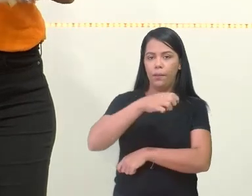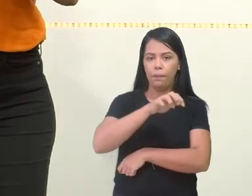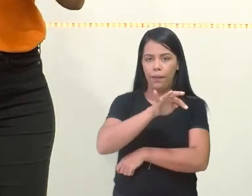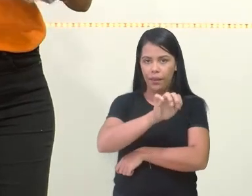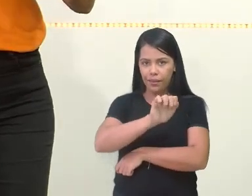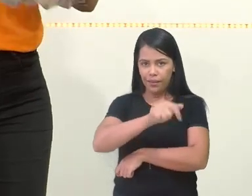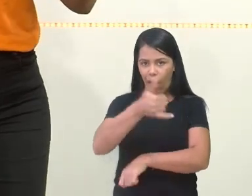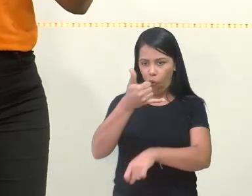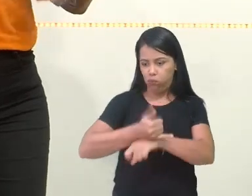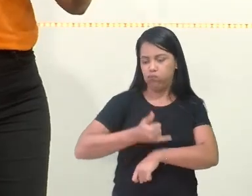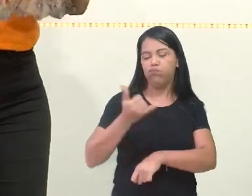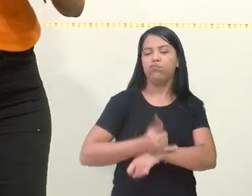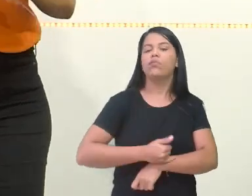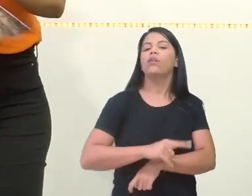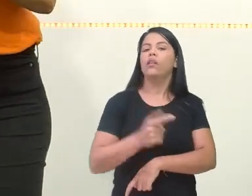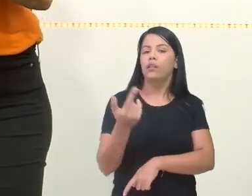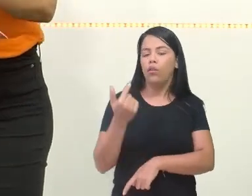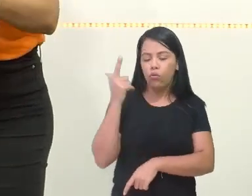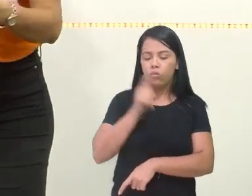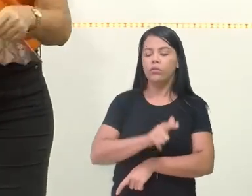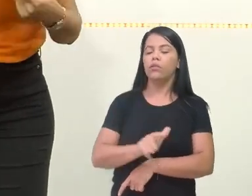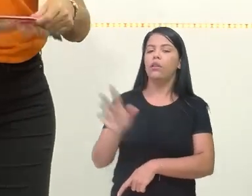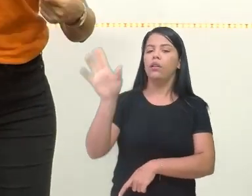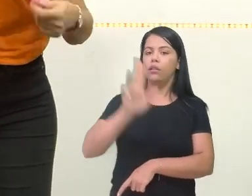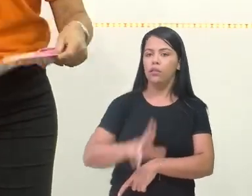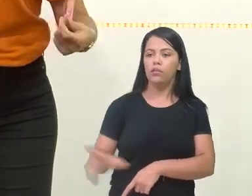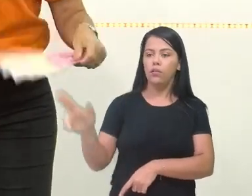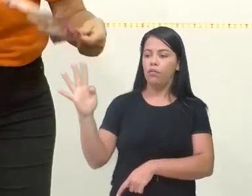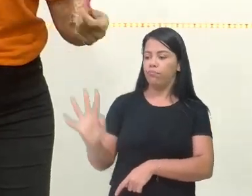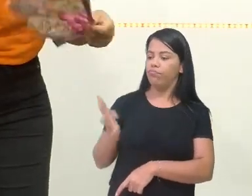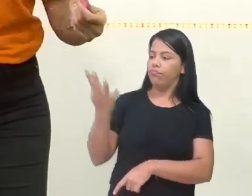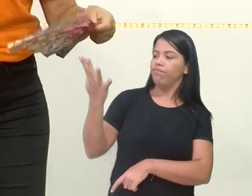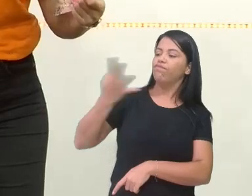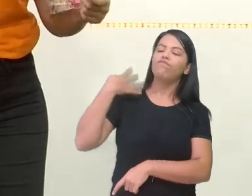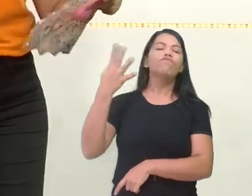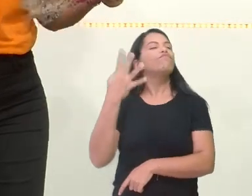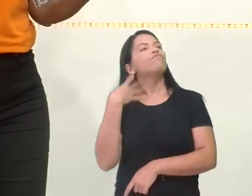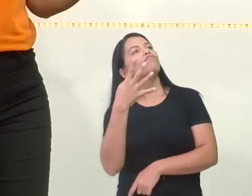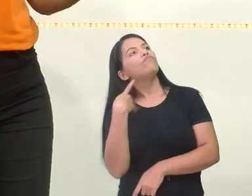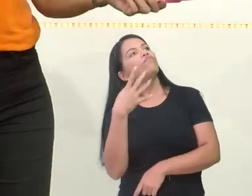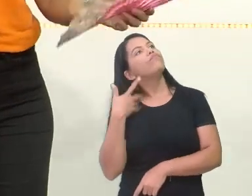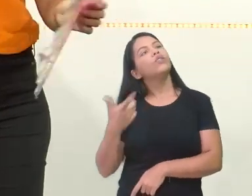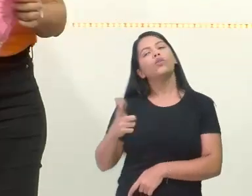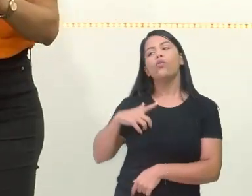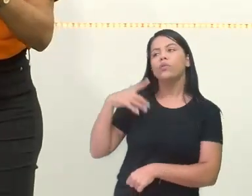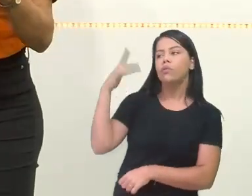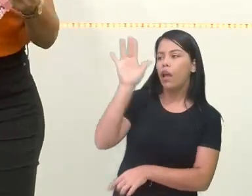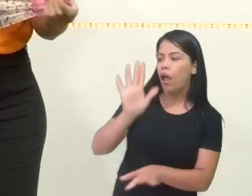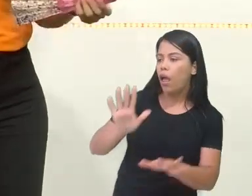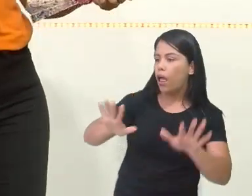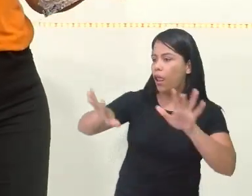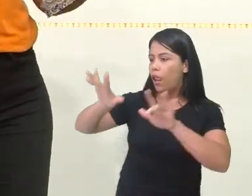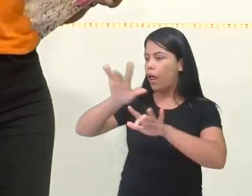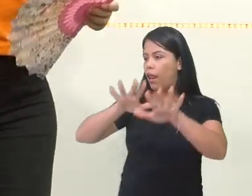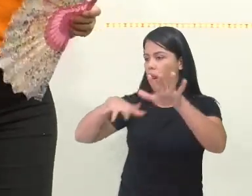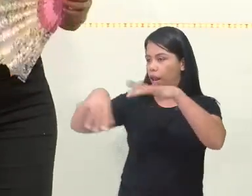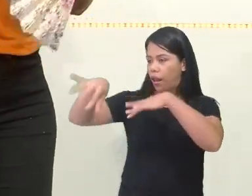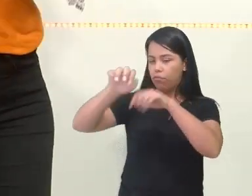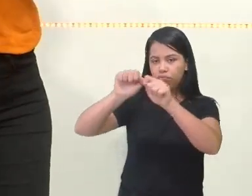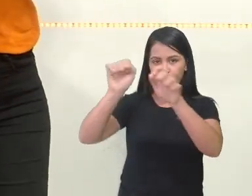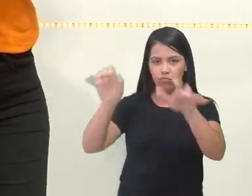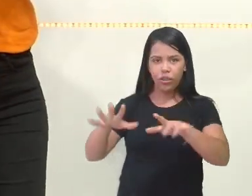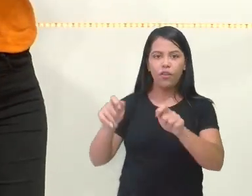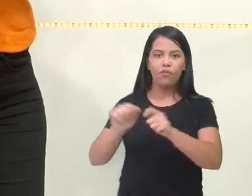se abanam por causa do calor, elas tentam seduzir os pescadores, fazendo caras e bocas, balançando seus